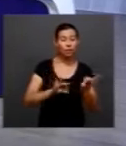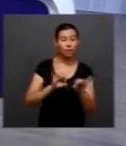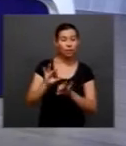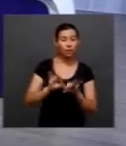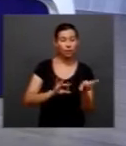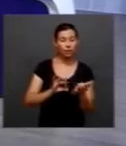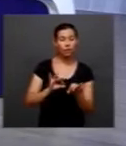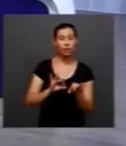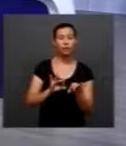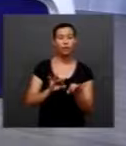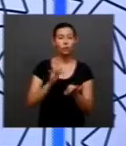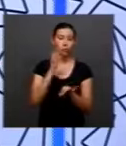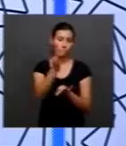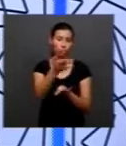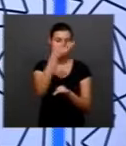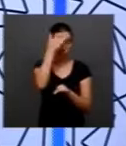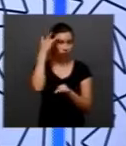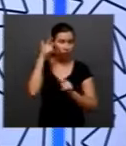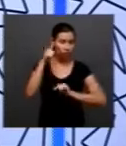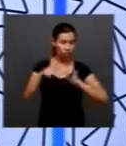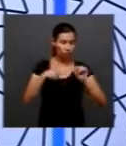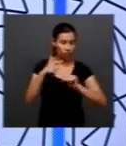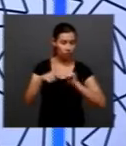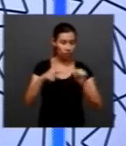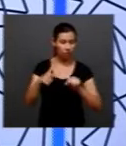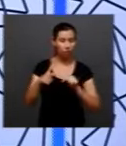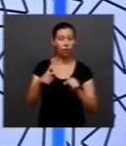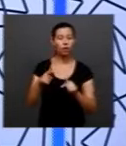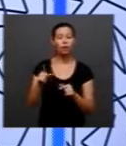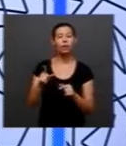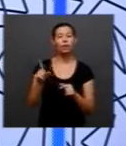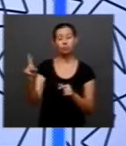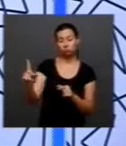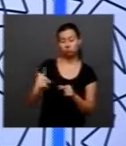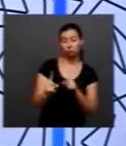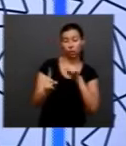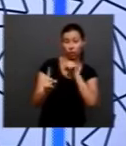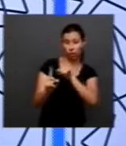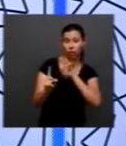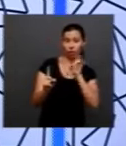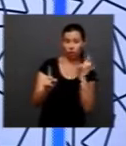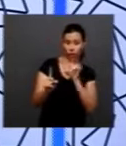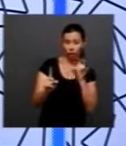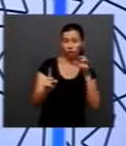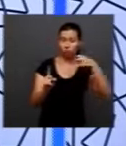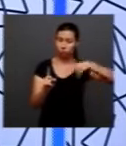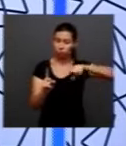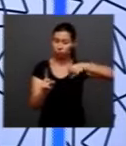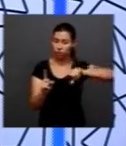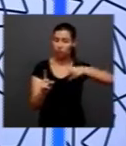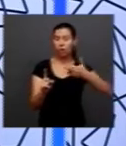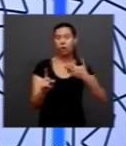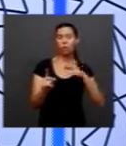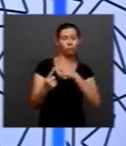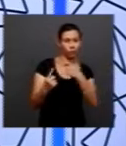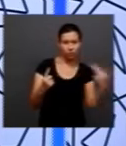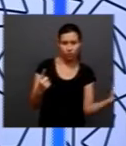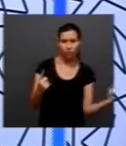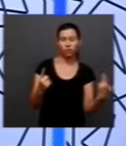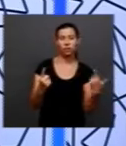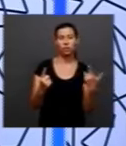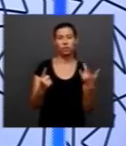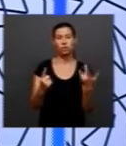ter a formação e o debate, né? Toda vez que a gente não tem o debate, a gente acaba reiterando aquilo que a gente acha que é o normal.